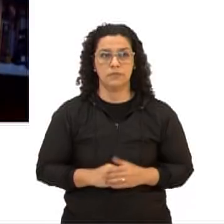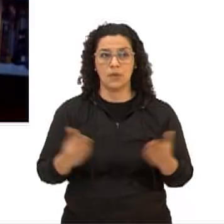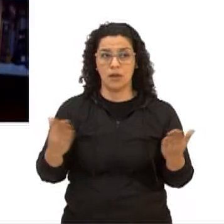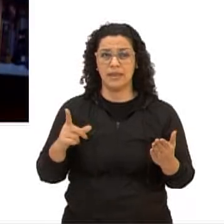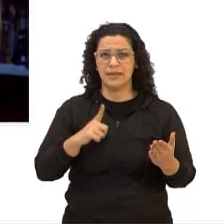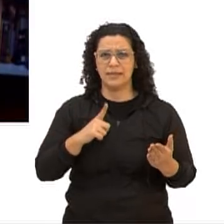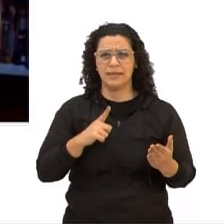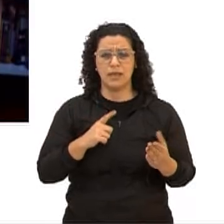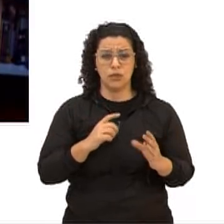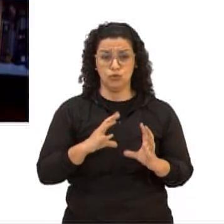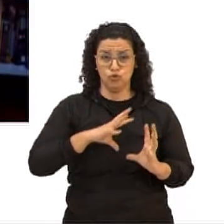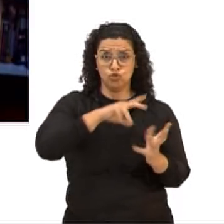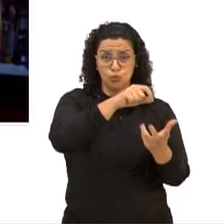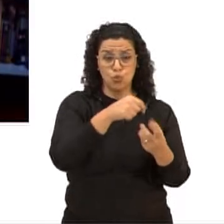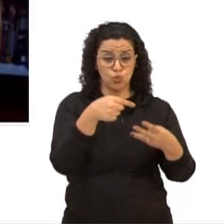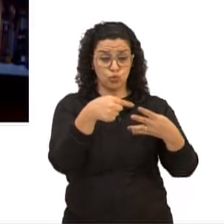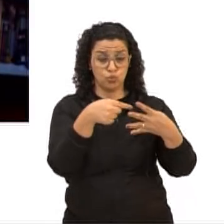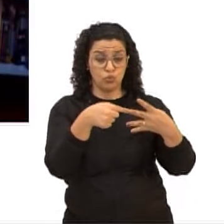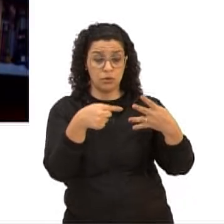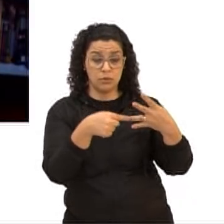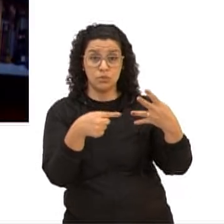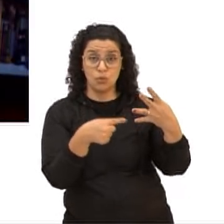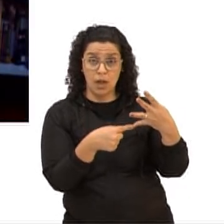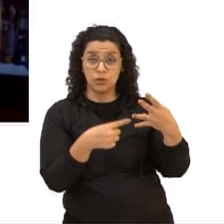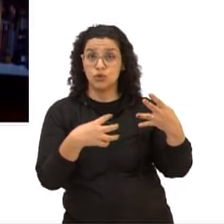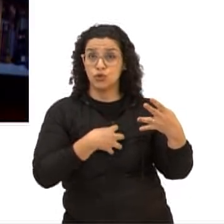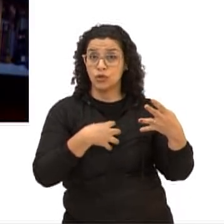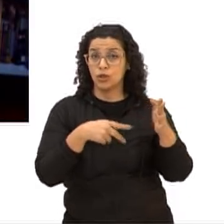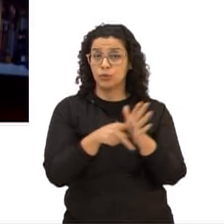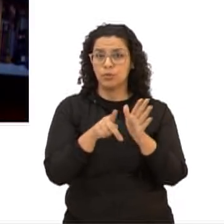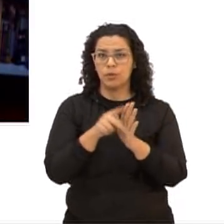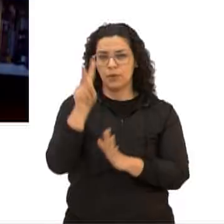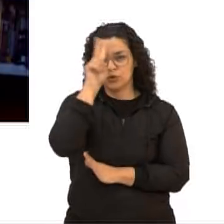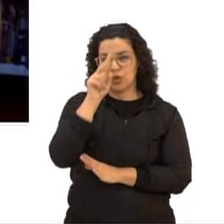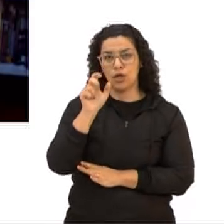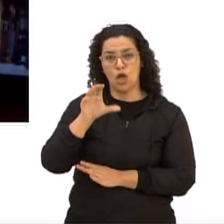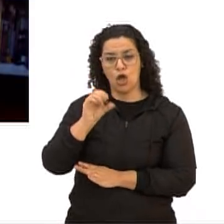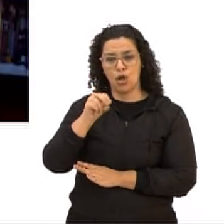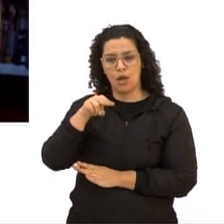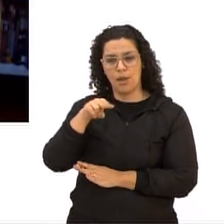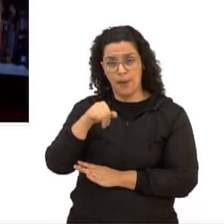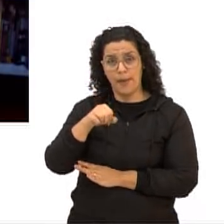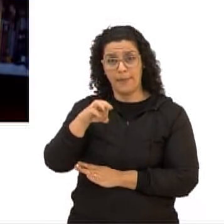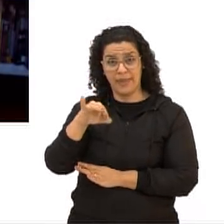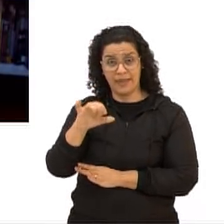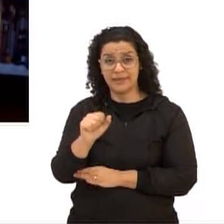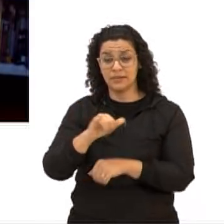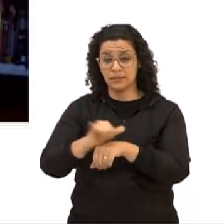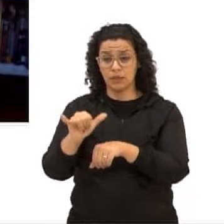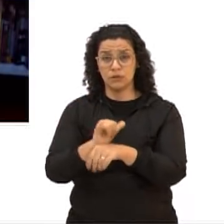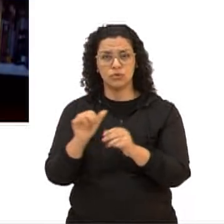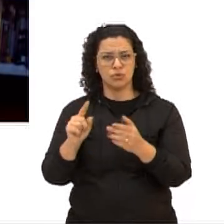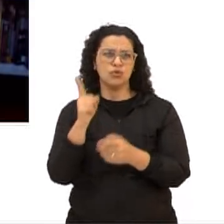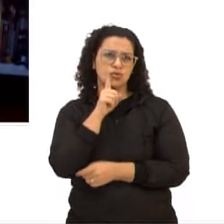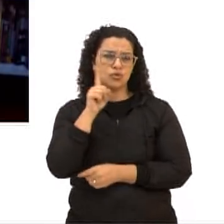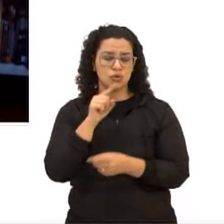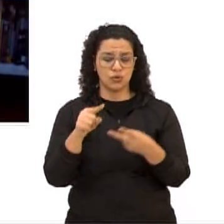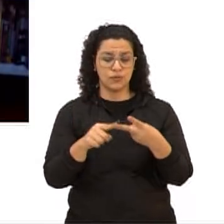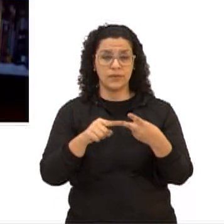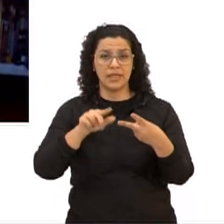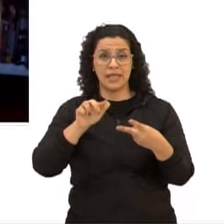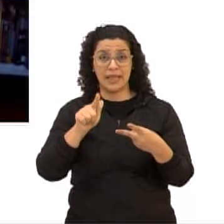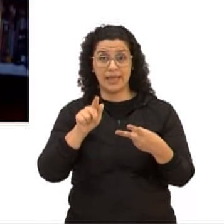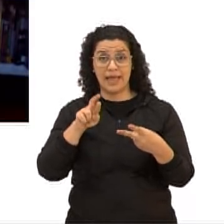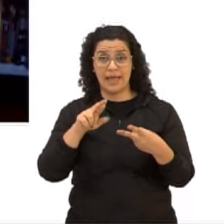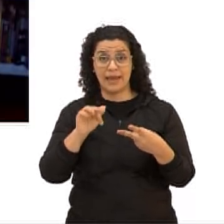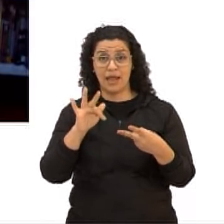Existem no mundo 4 estilos de história em quadrinho, né? O estilo dos comics, né? O estilo que surgiu nos Estados Unidos, as graphic novels,